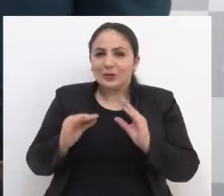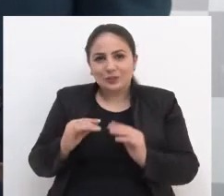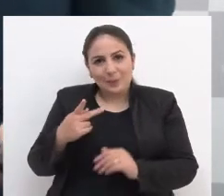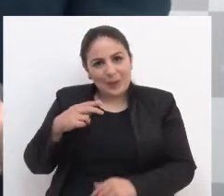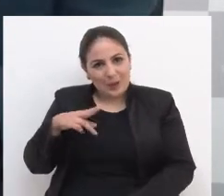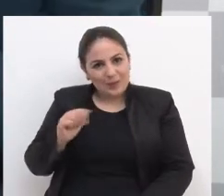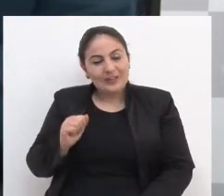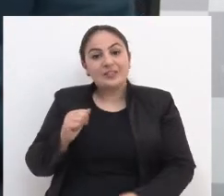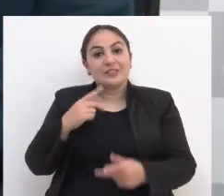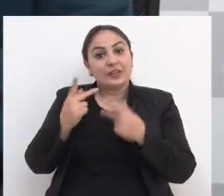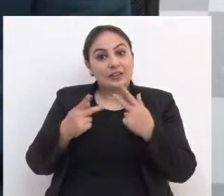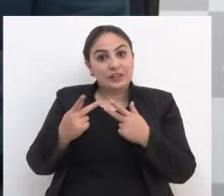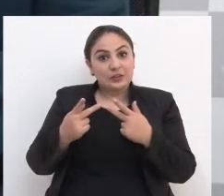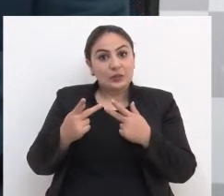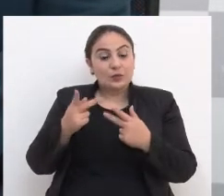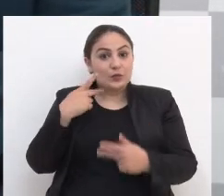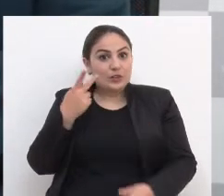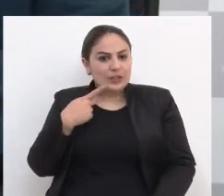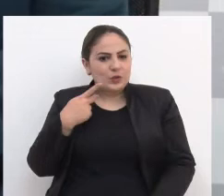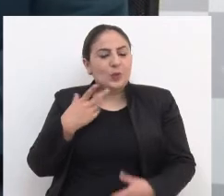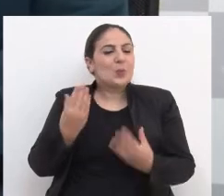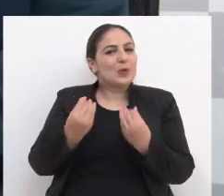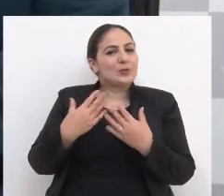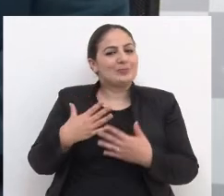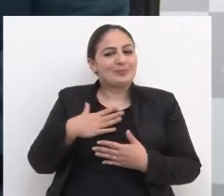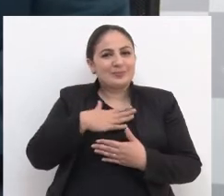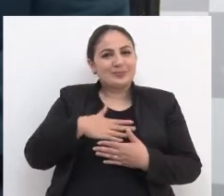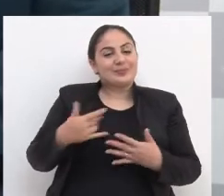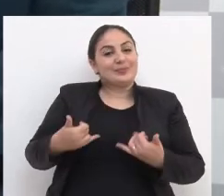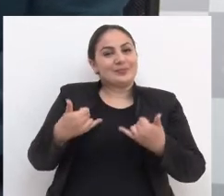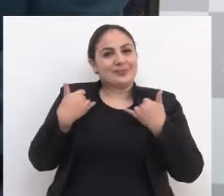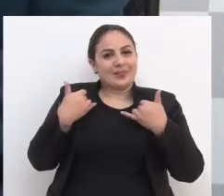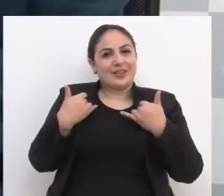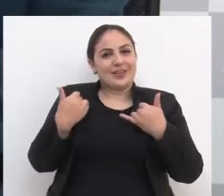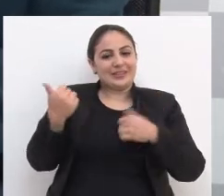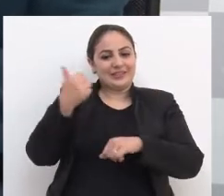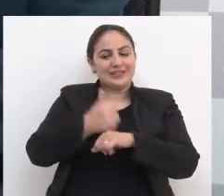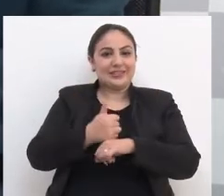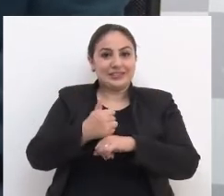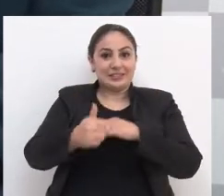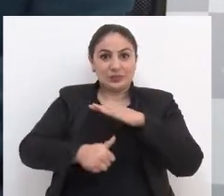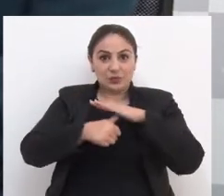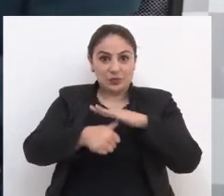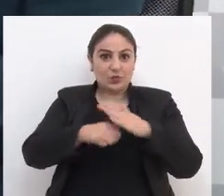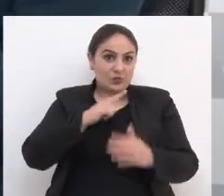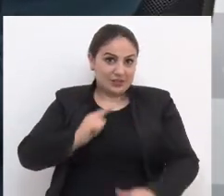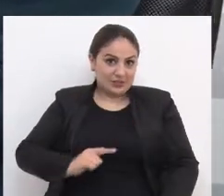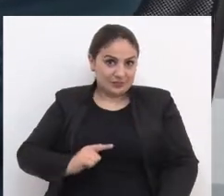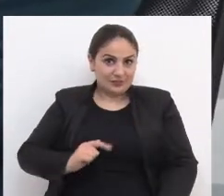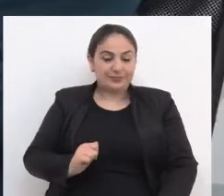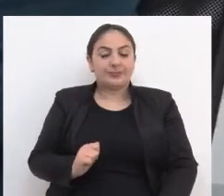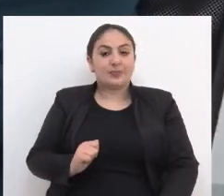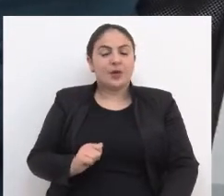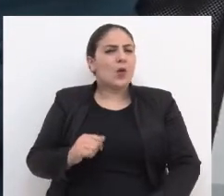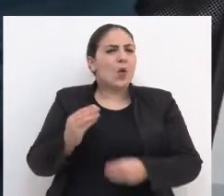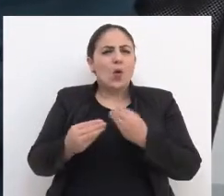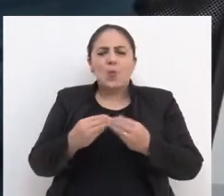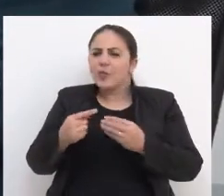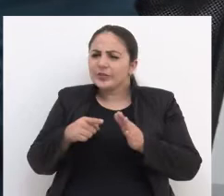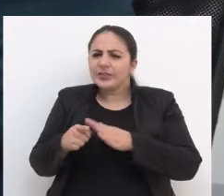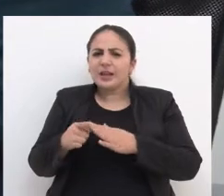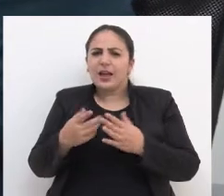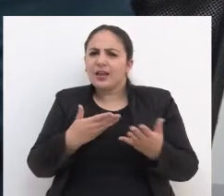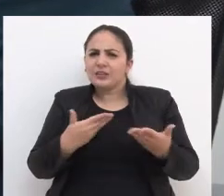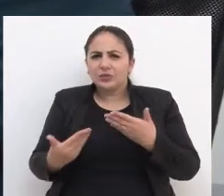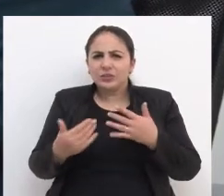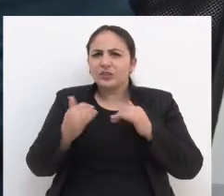Eu já adianto que o vereador Ronaldo Rosa está muito honrado em assumir a liderança do governo na Câmara. Vereador Ronaldo, como o senhor recebeu a notícia?